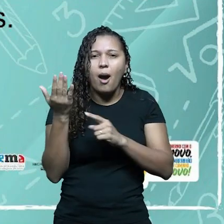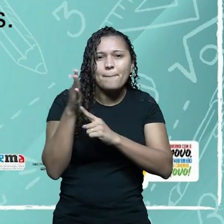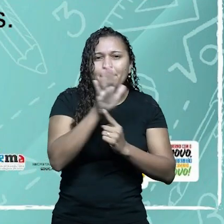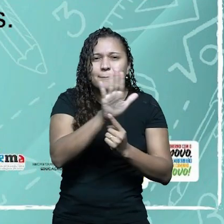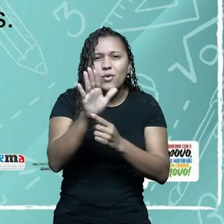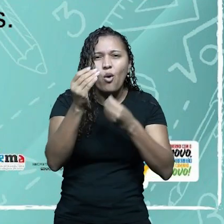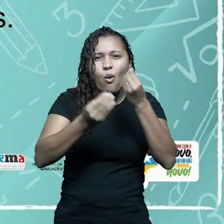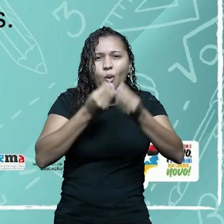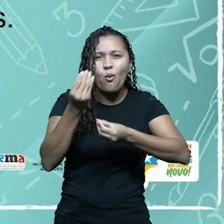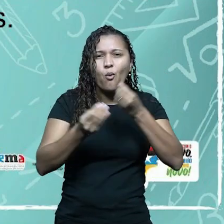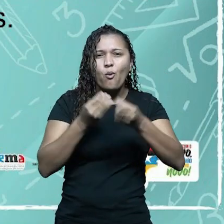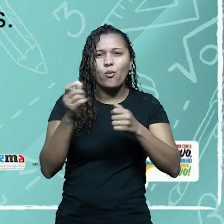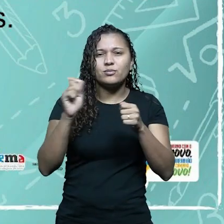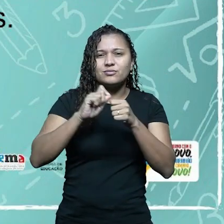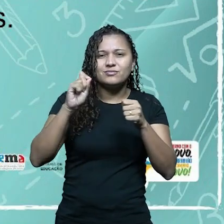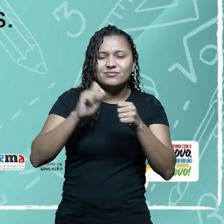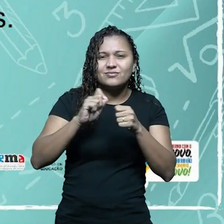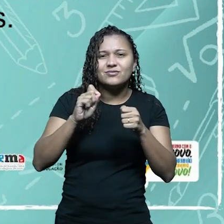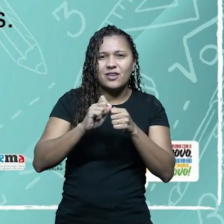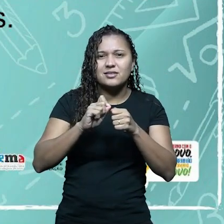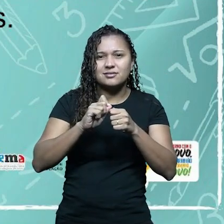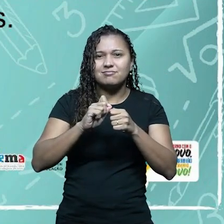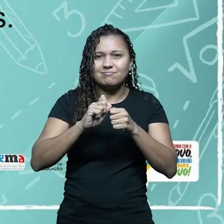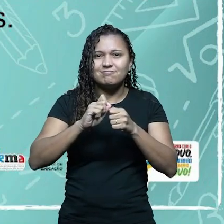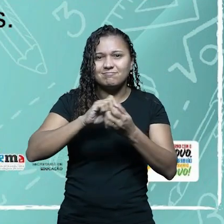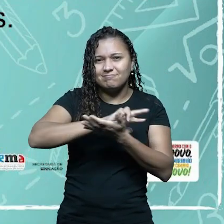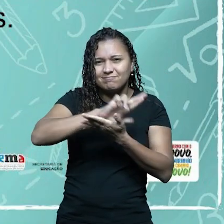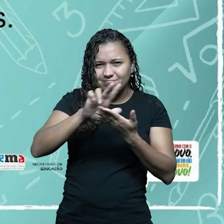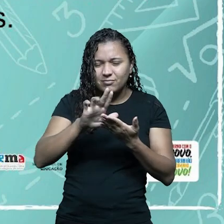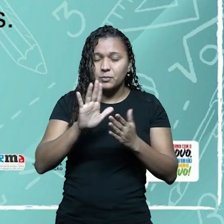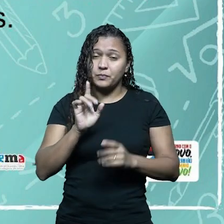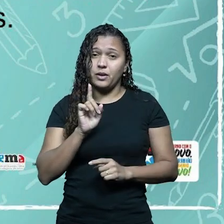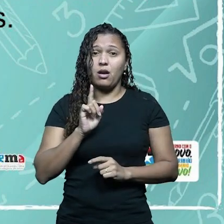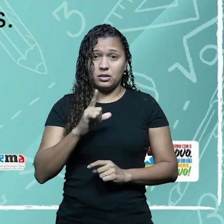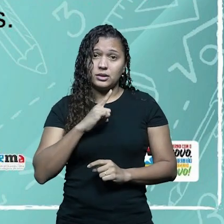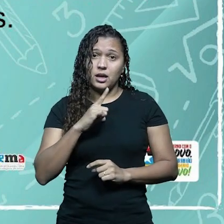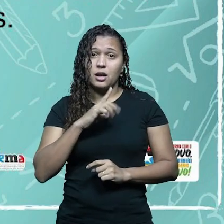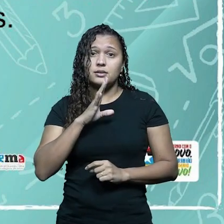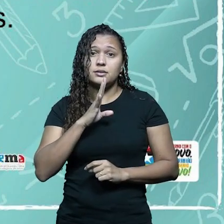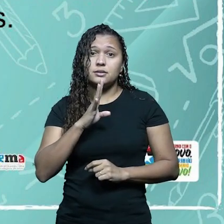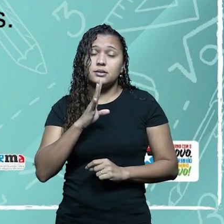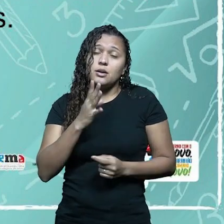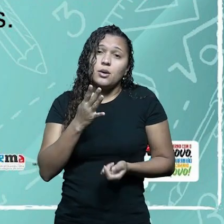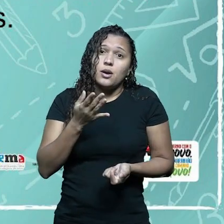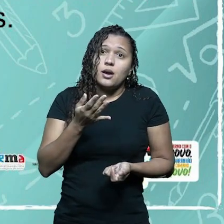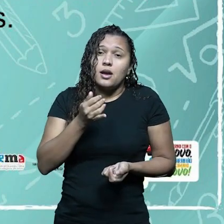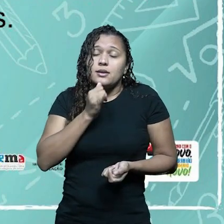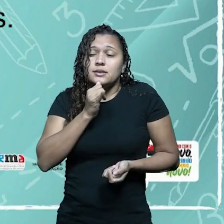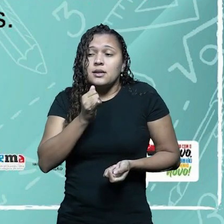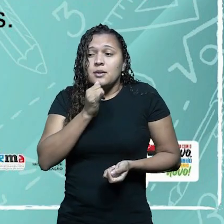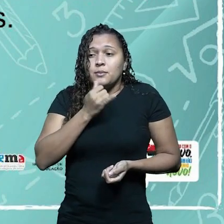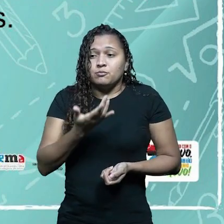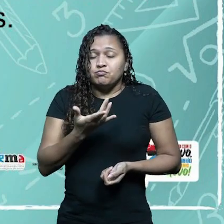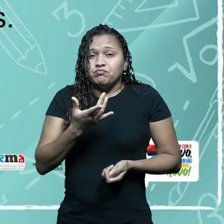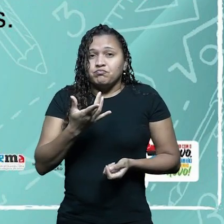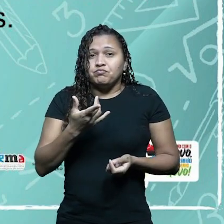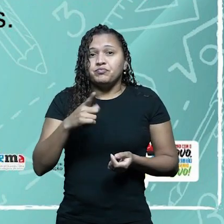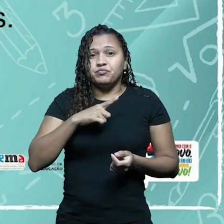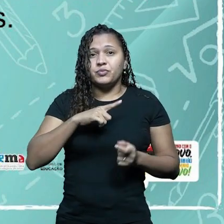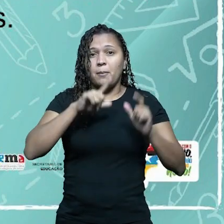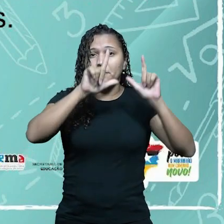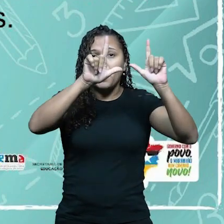como funciona o fluxo de tarefas. Então, aqui nós temos um exemplo de um fluxograma onde